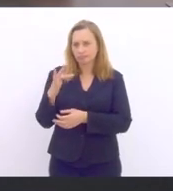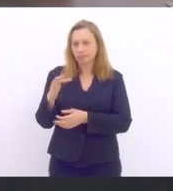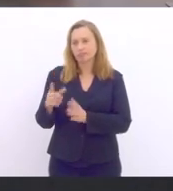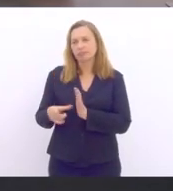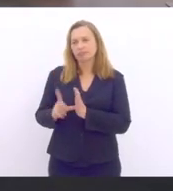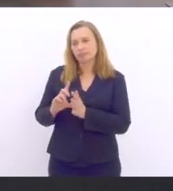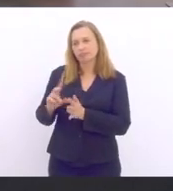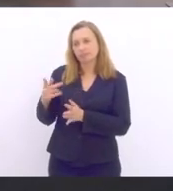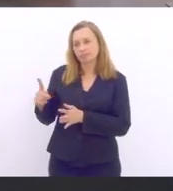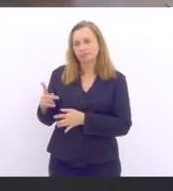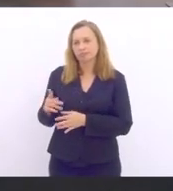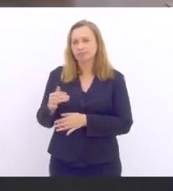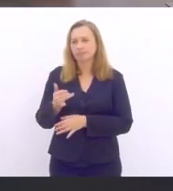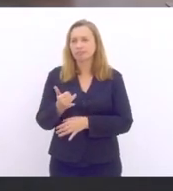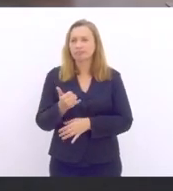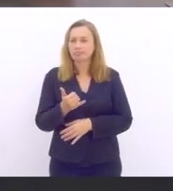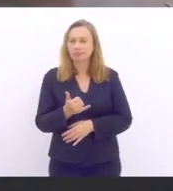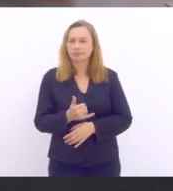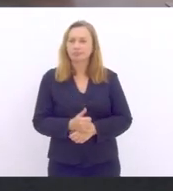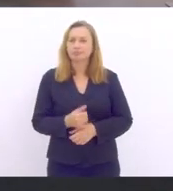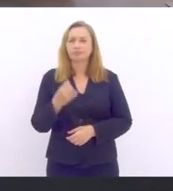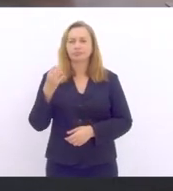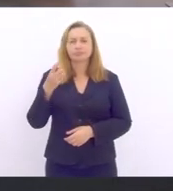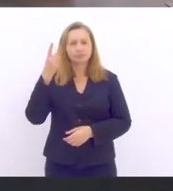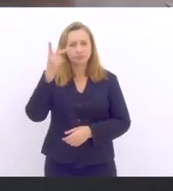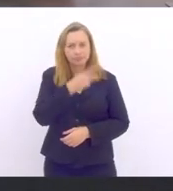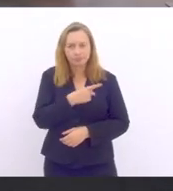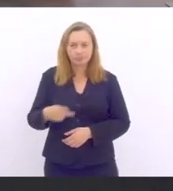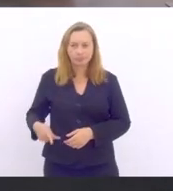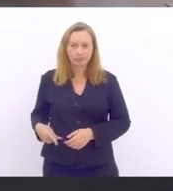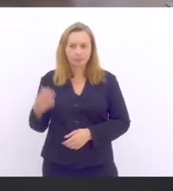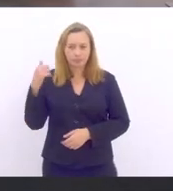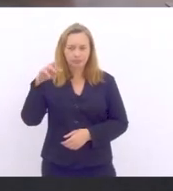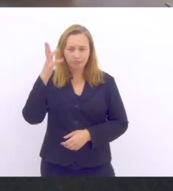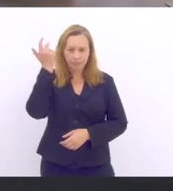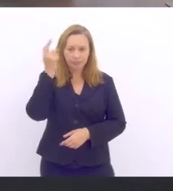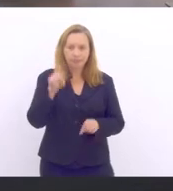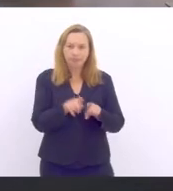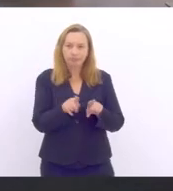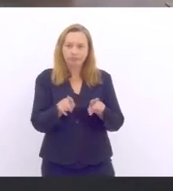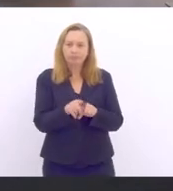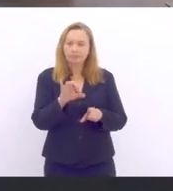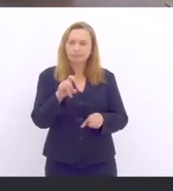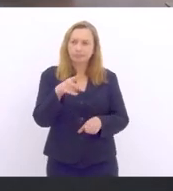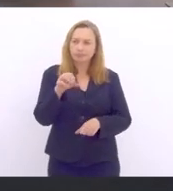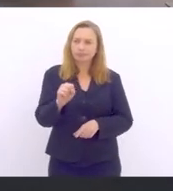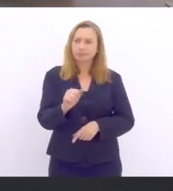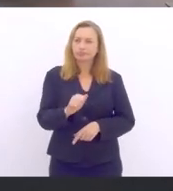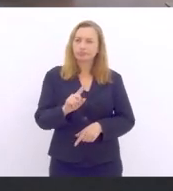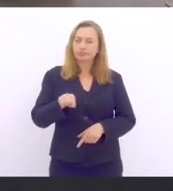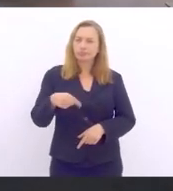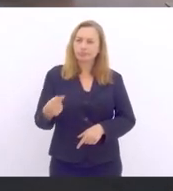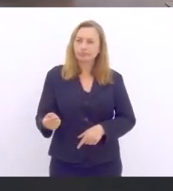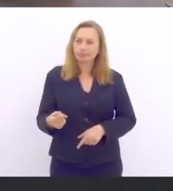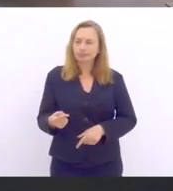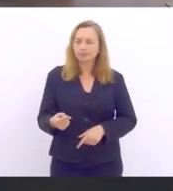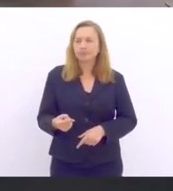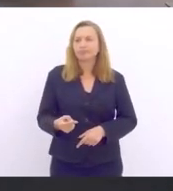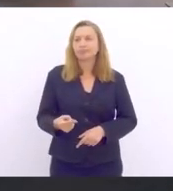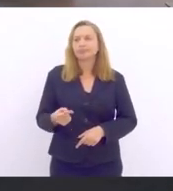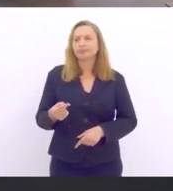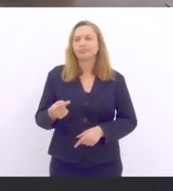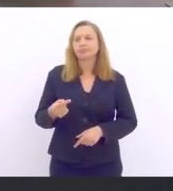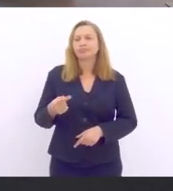Terra, presidente, co-presidente Eliomar e também Salema. Na sequência, doutor Marcos